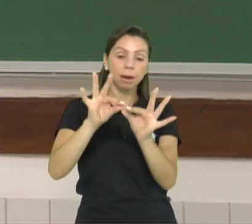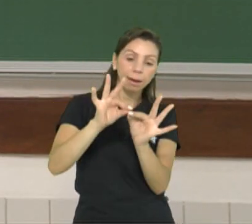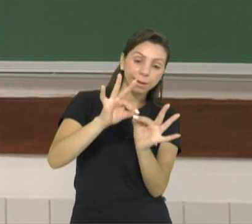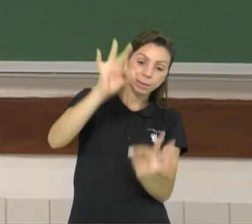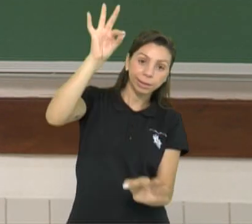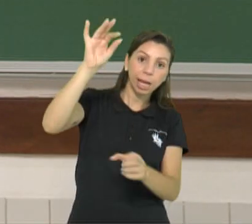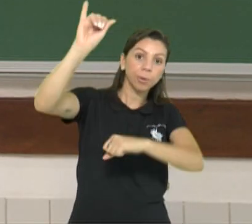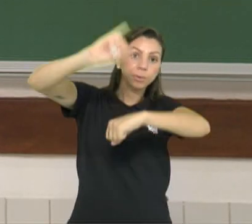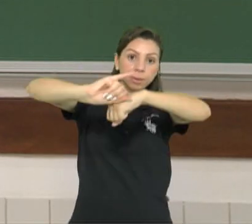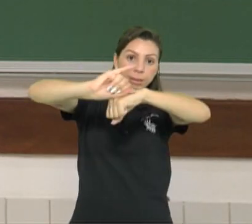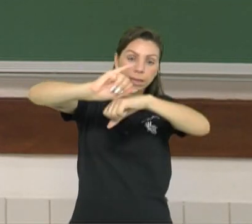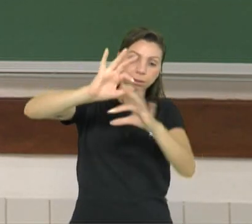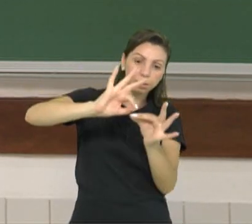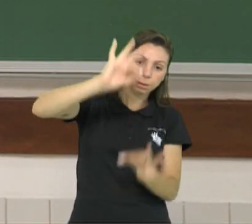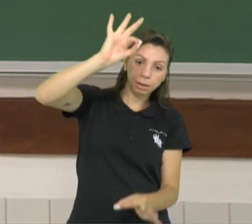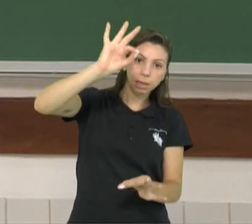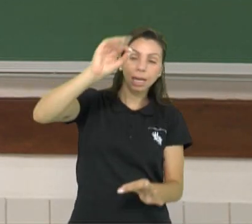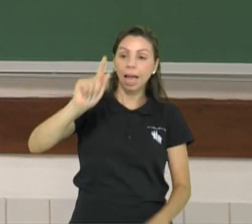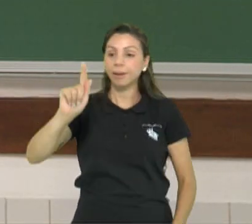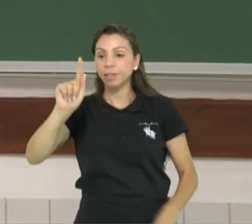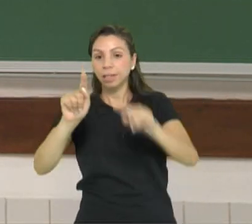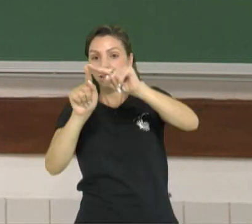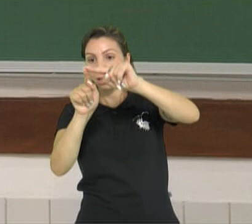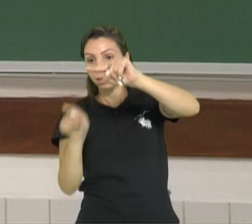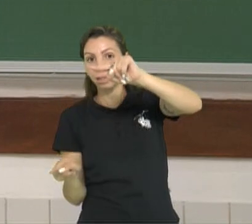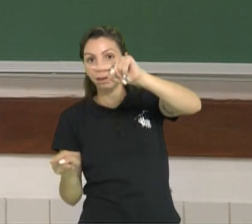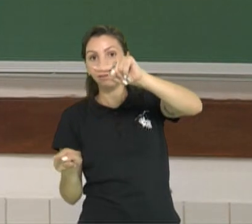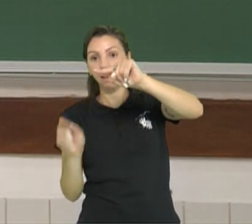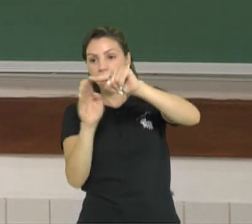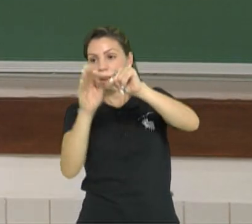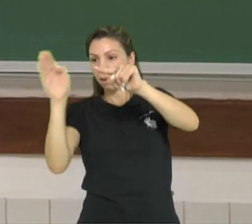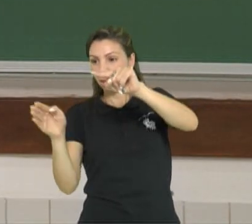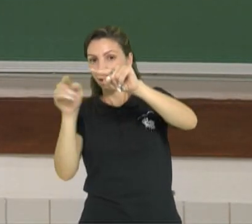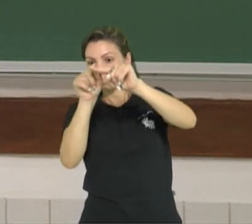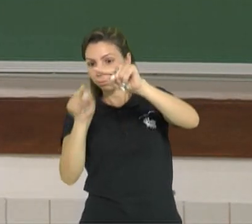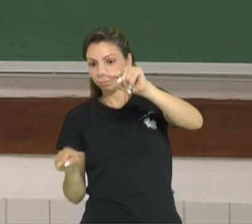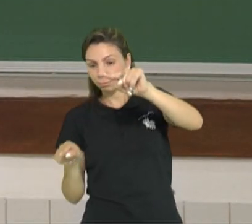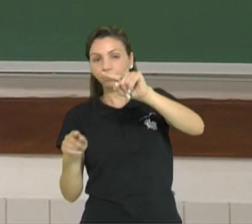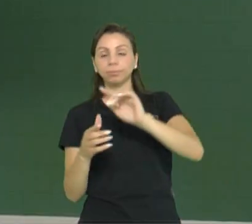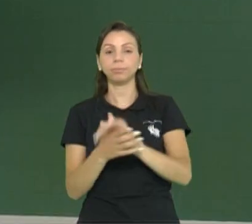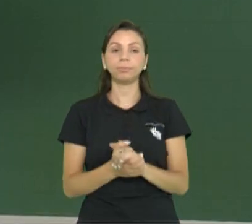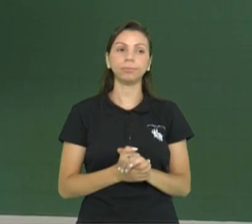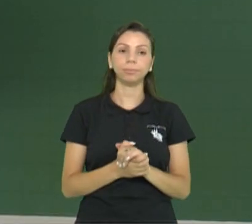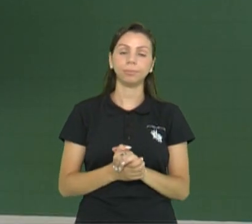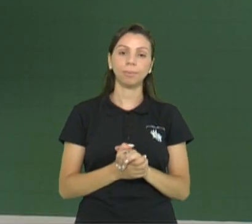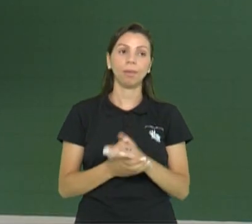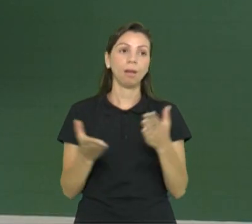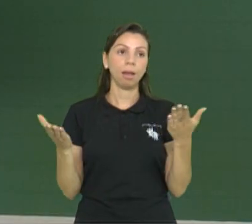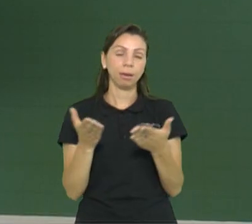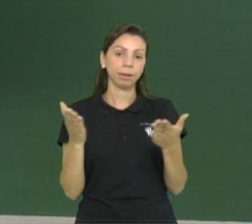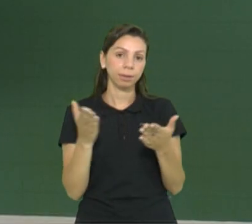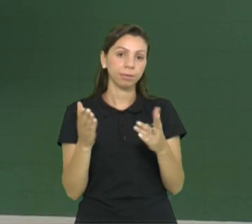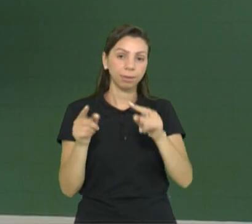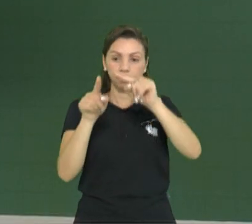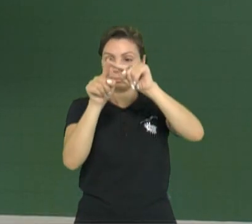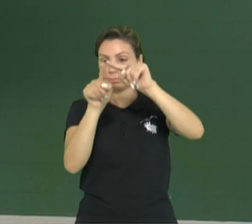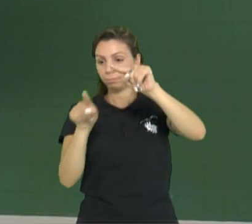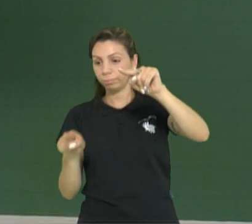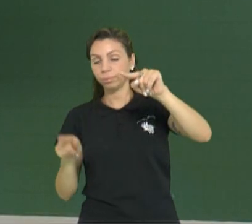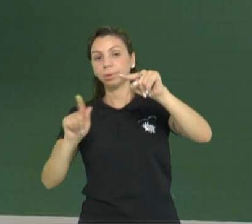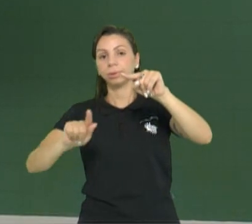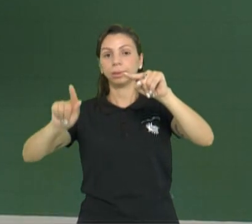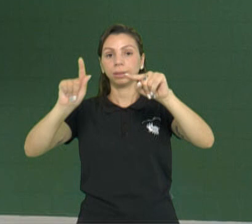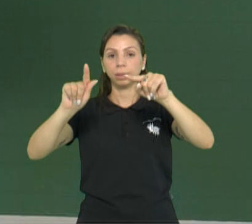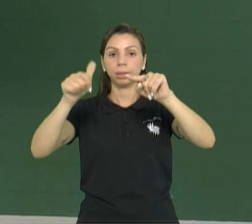A geratriz é aqui do lado. Tranquilo? Então vamos dar uma olhadinha aqui na nossa figura. Ó. Nós temos a geratriz que foi dado,